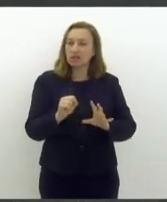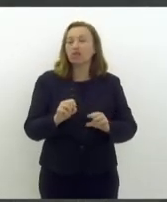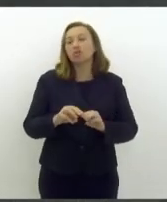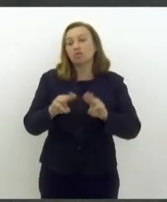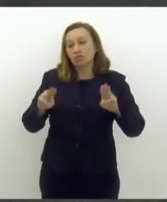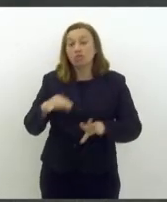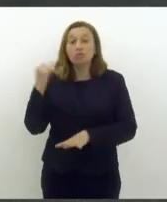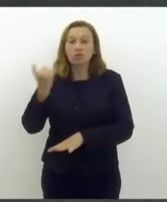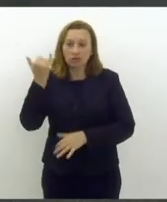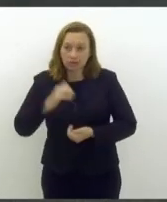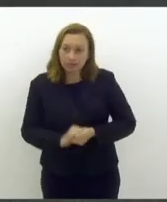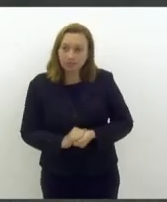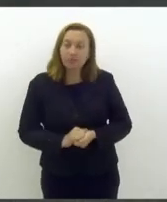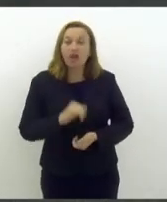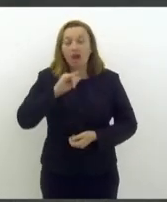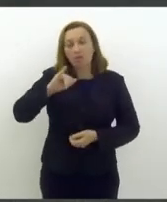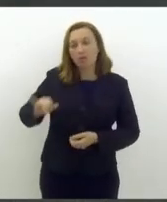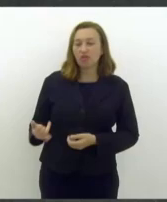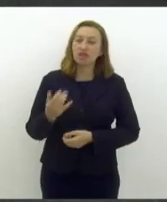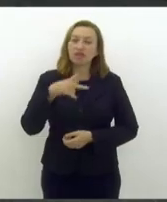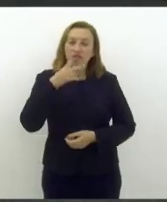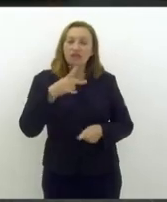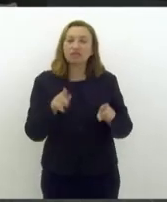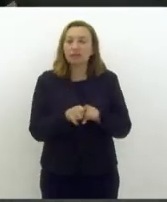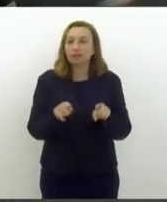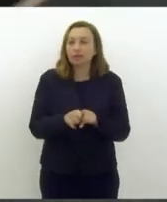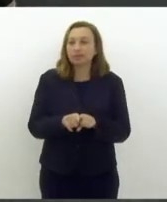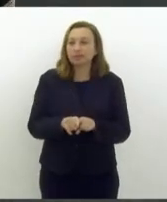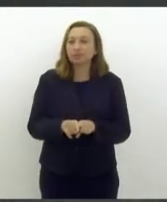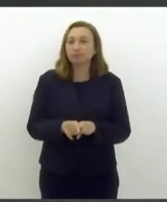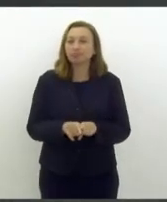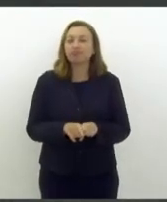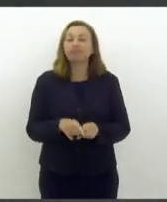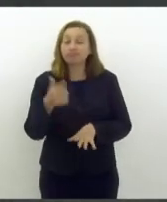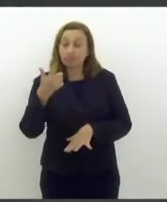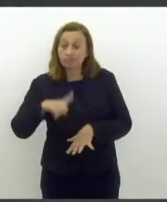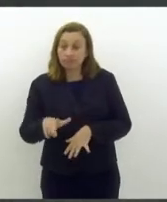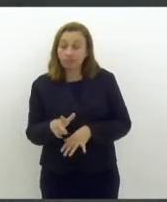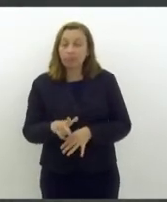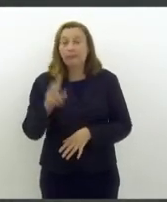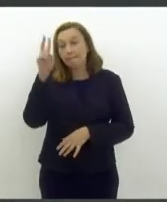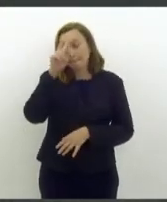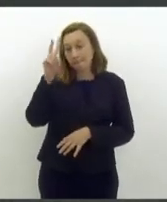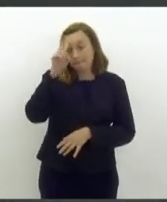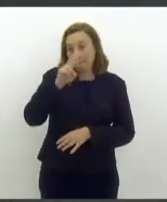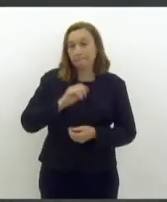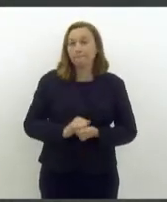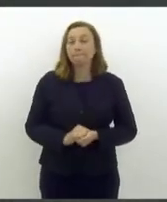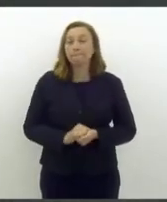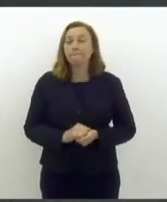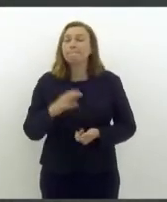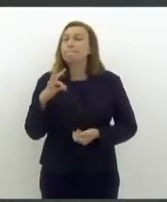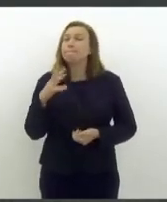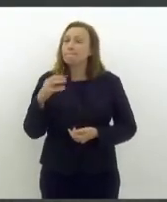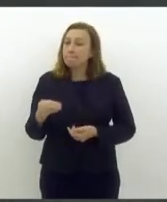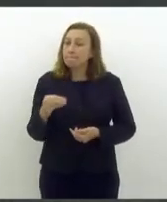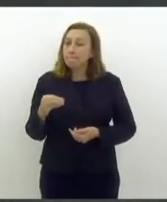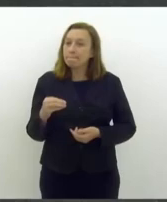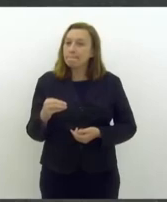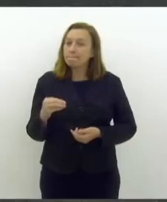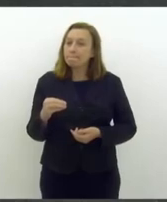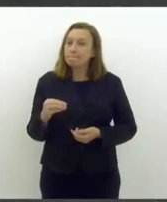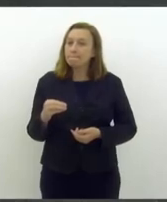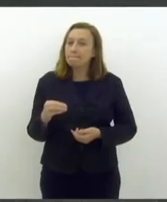poderoso agora aproveita essa fala para a primeira vez é lembrar que tudo isso passa